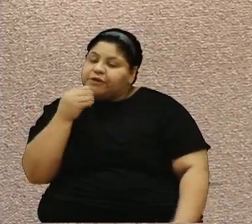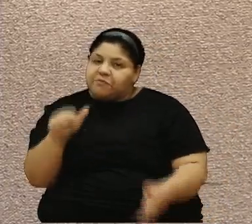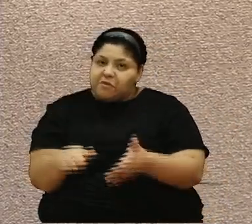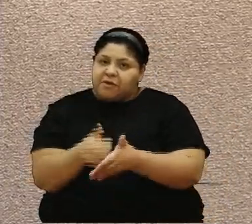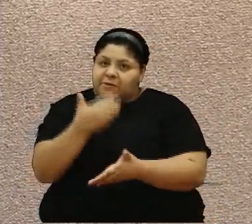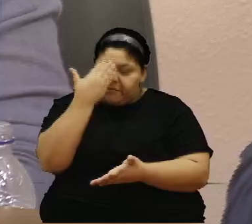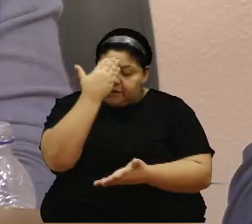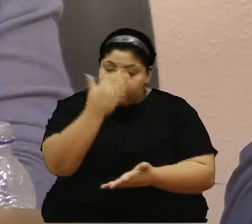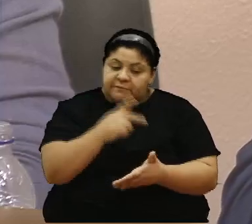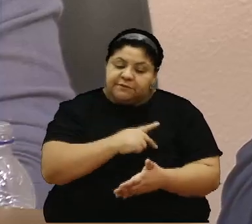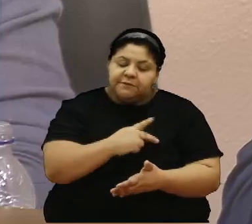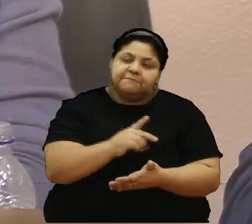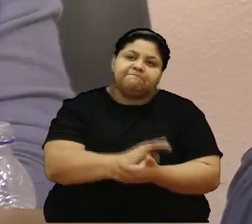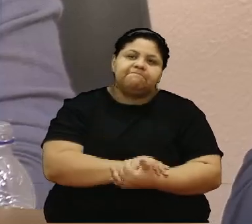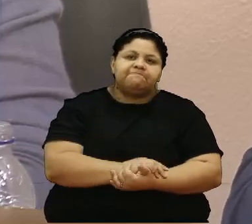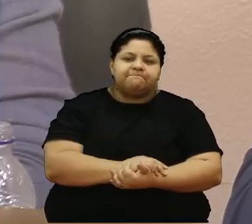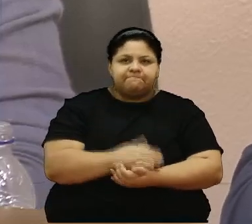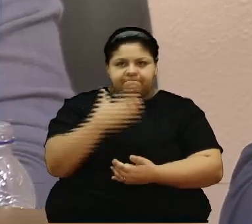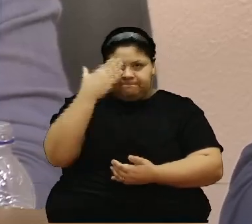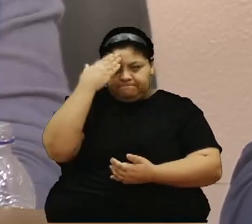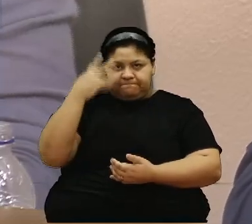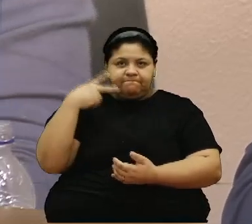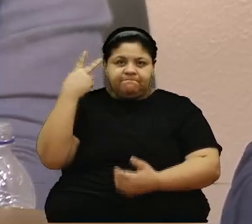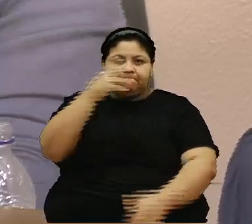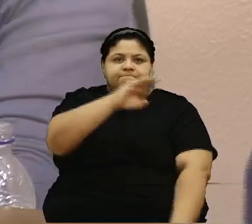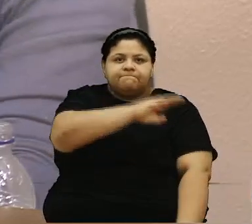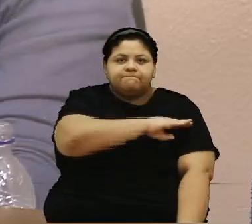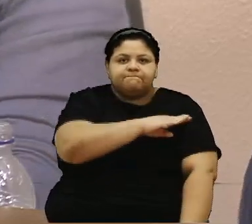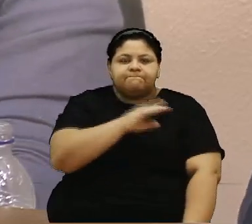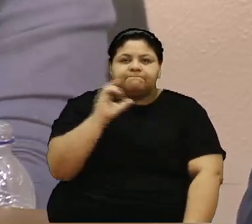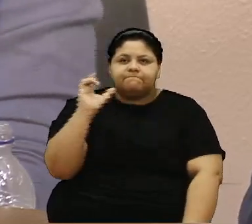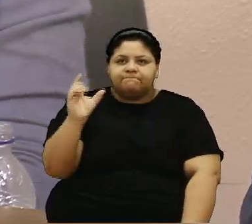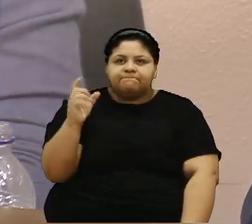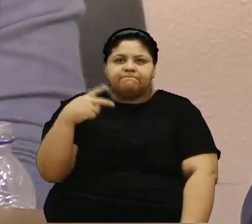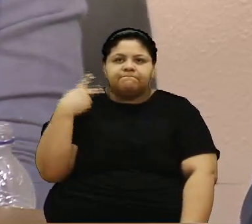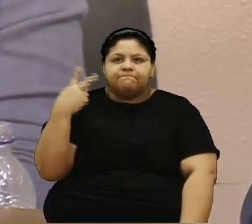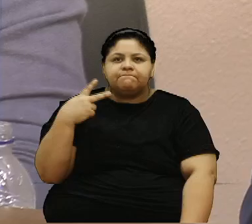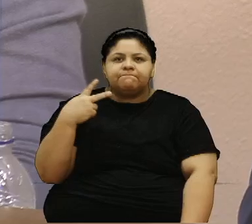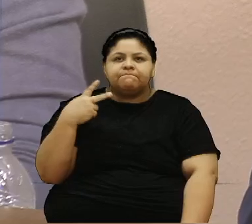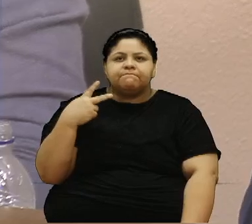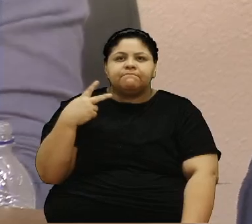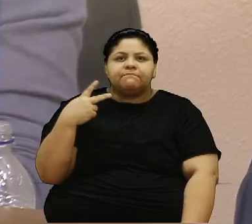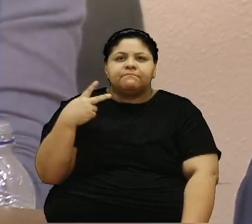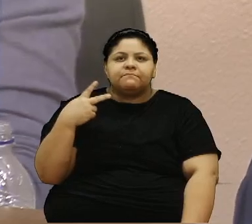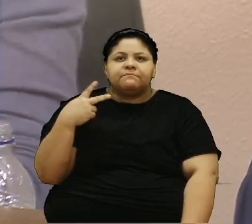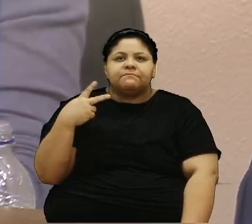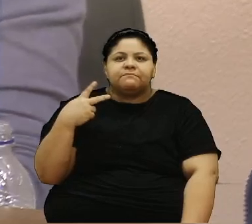presidente. Obrigado, vereador Ramon Teles. Com a palavra,